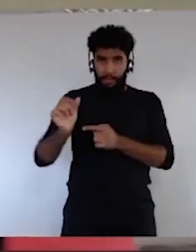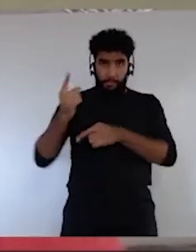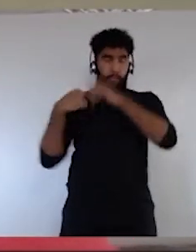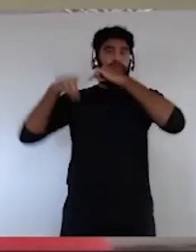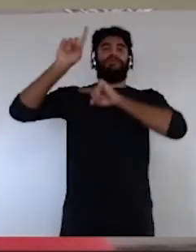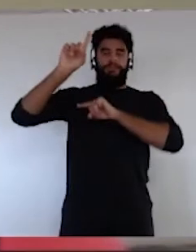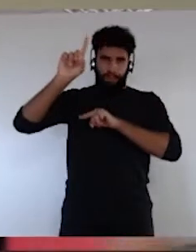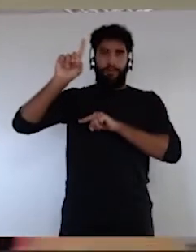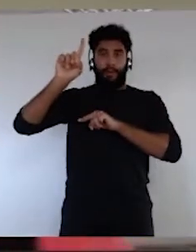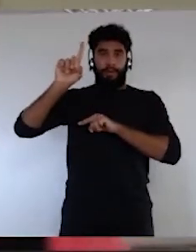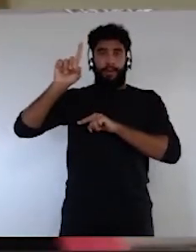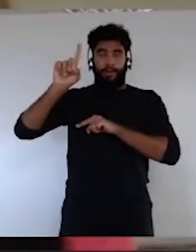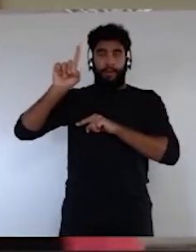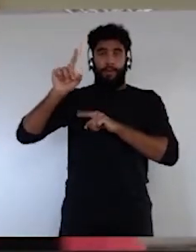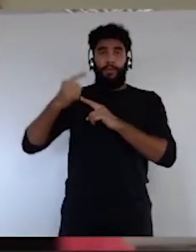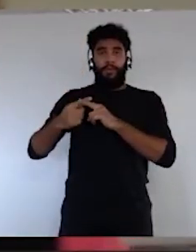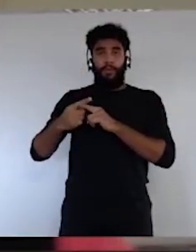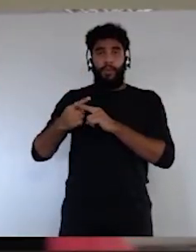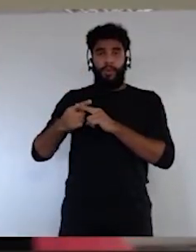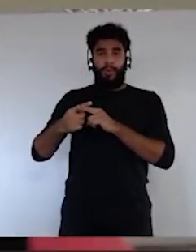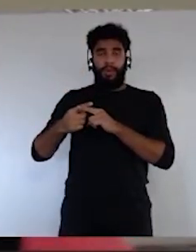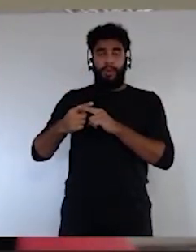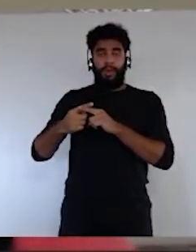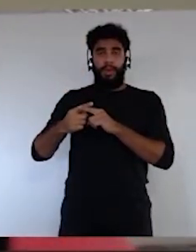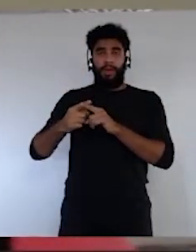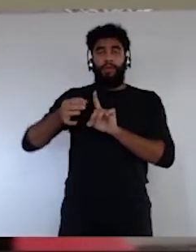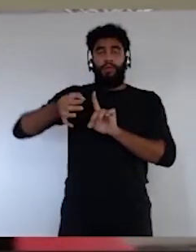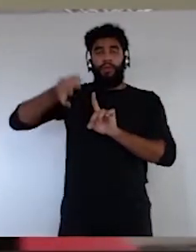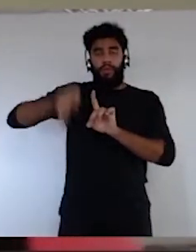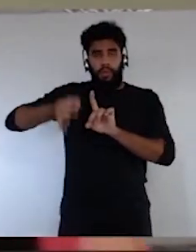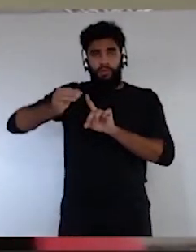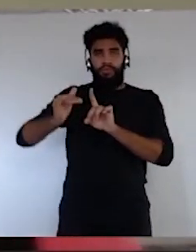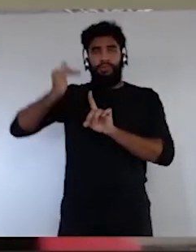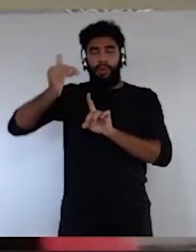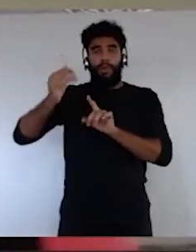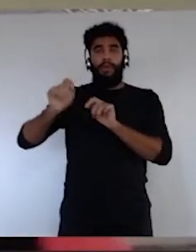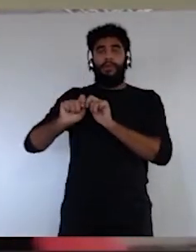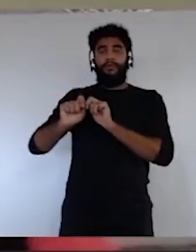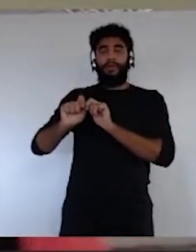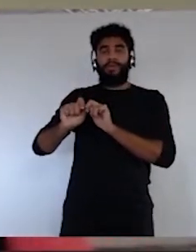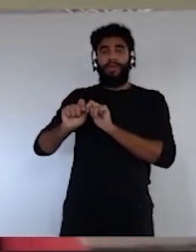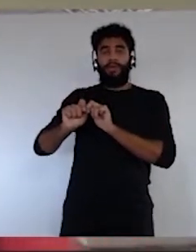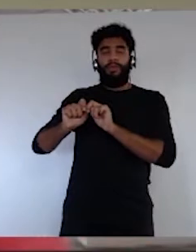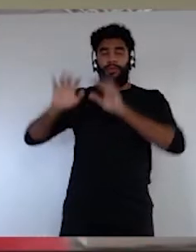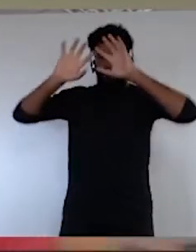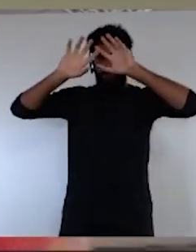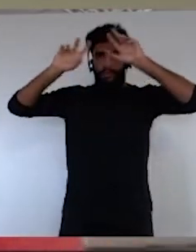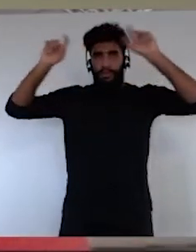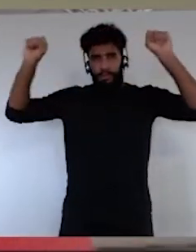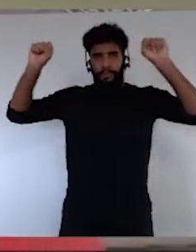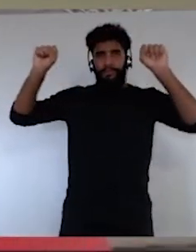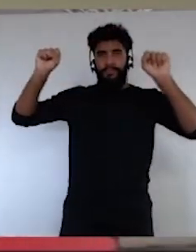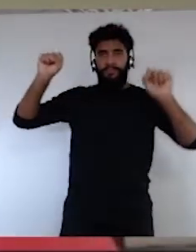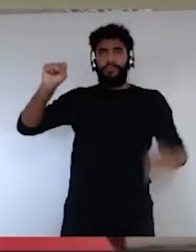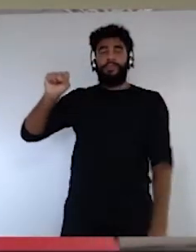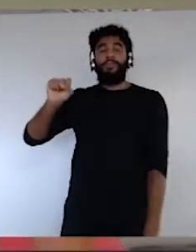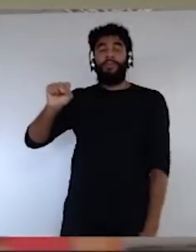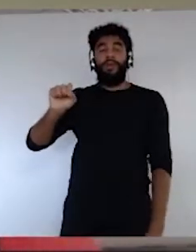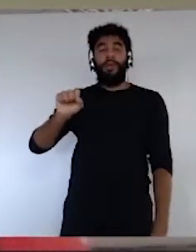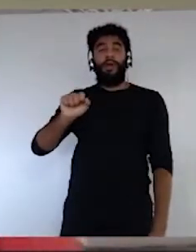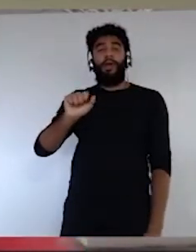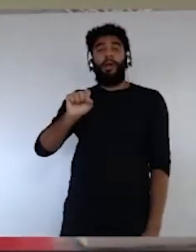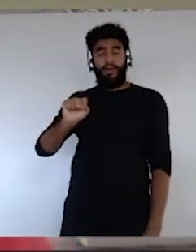salto quando os embargos e os agravos também no Supremo Tribunal Federal começaram a